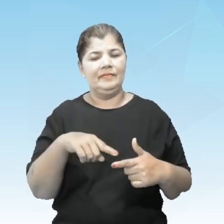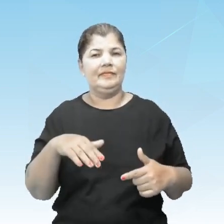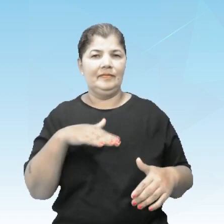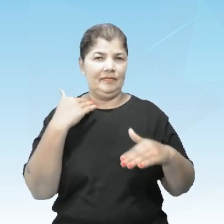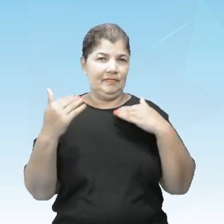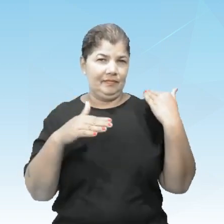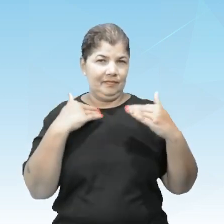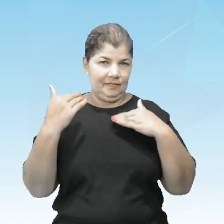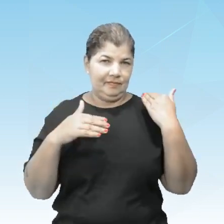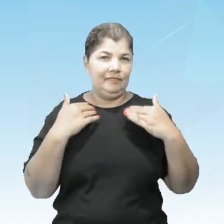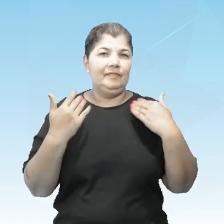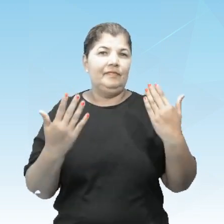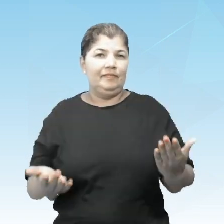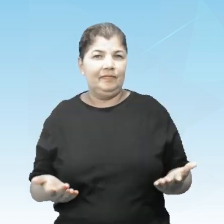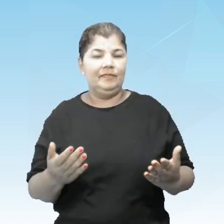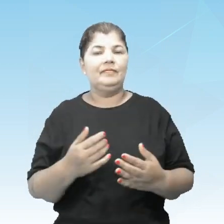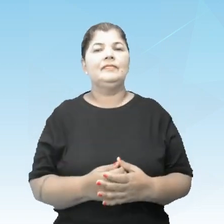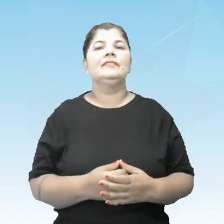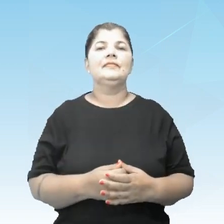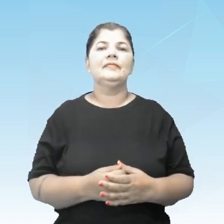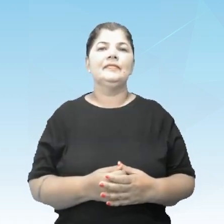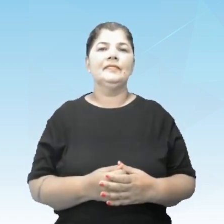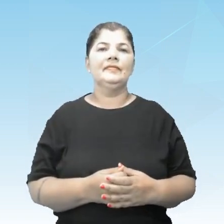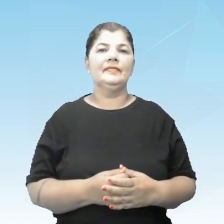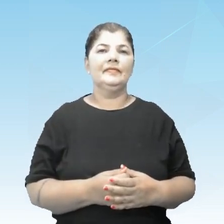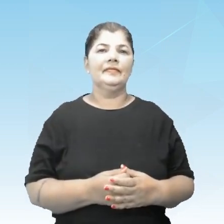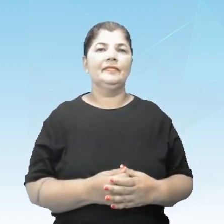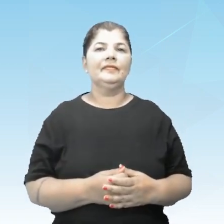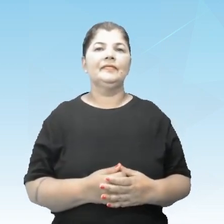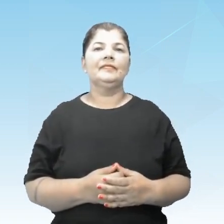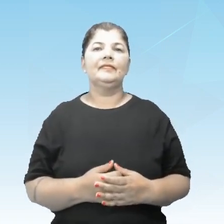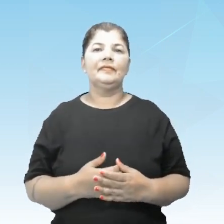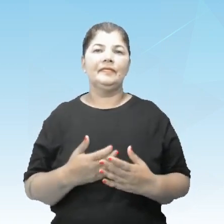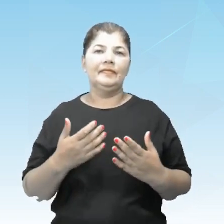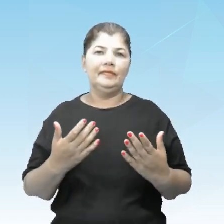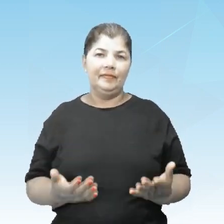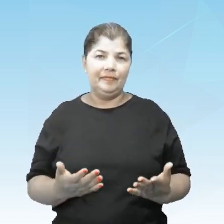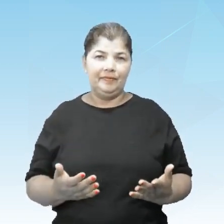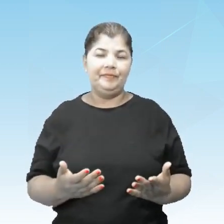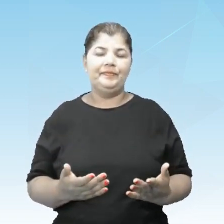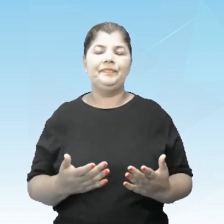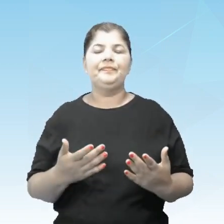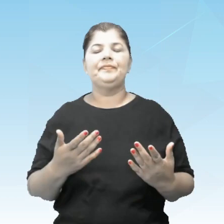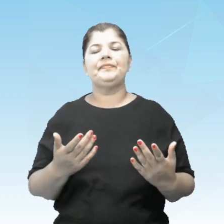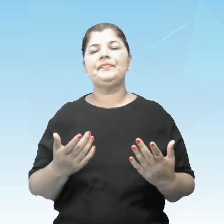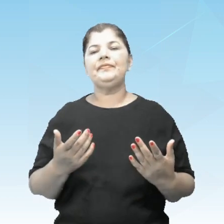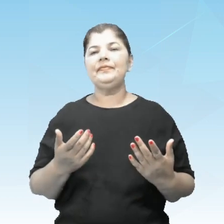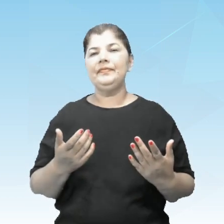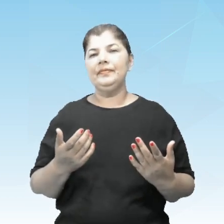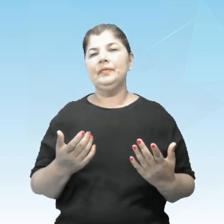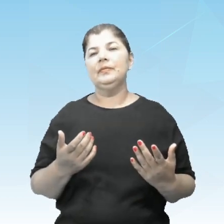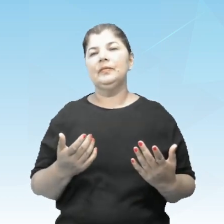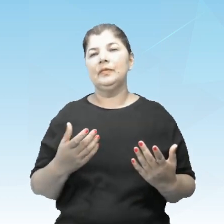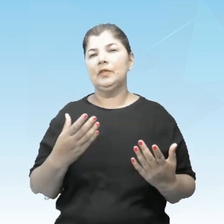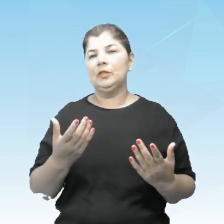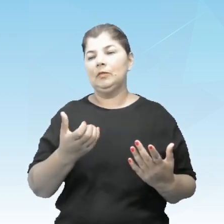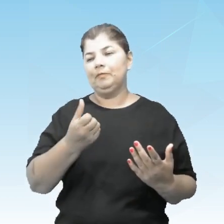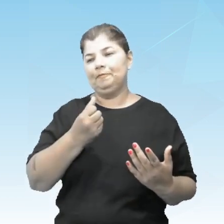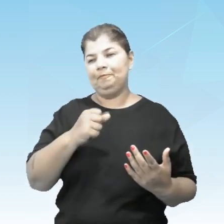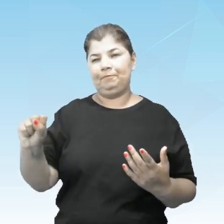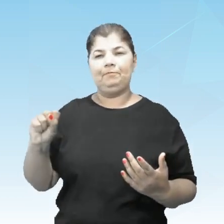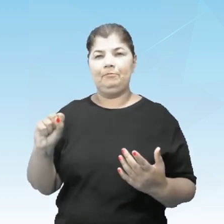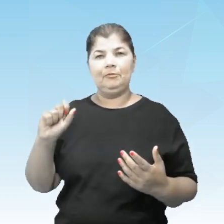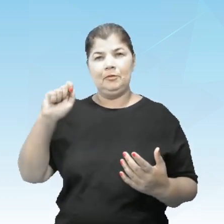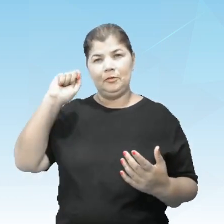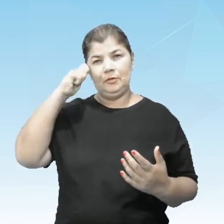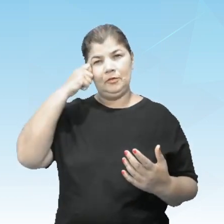do aumento do índice. Então, reagindo a essa situação opressiva, os